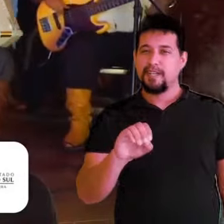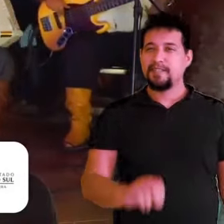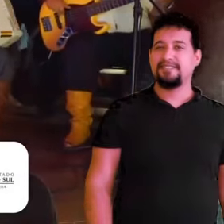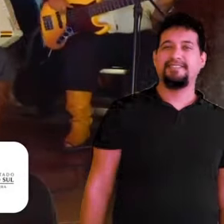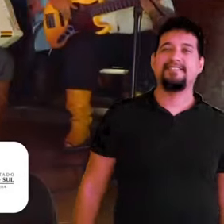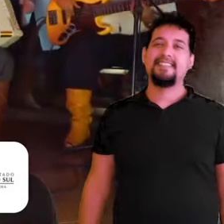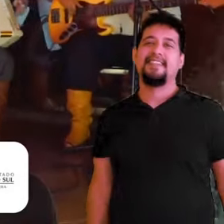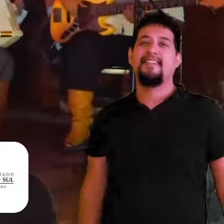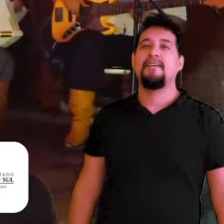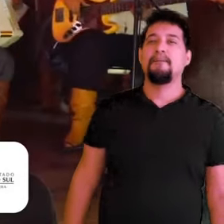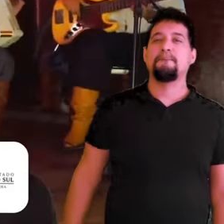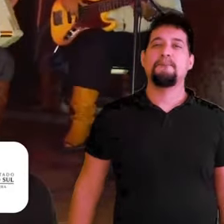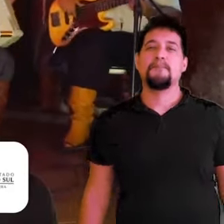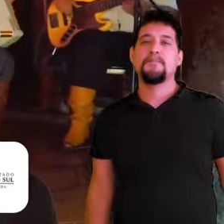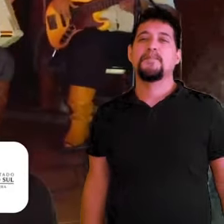Santo Fole.